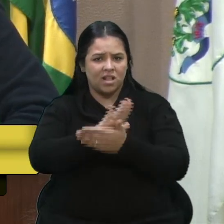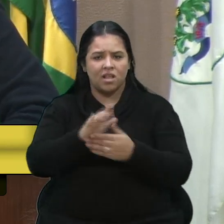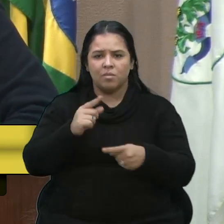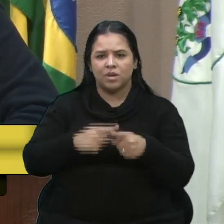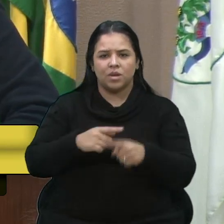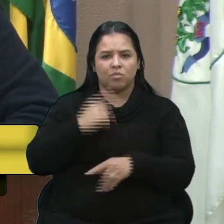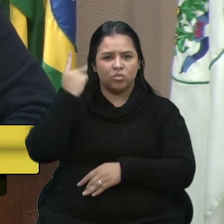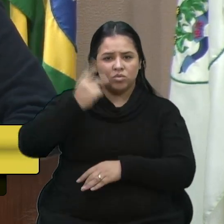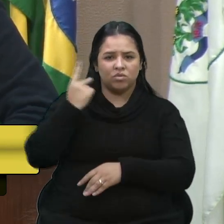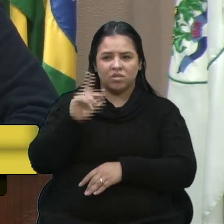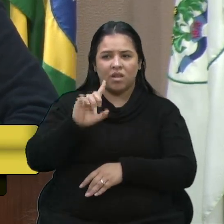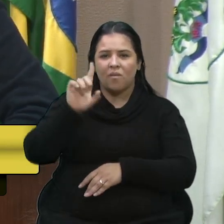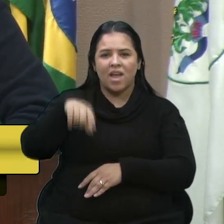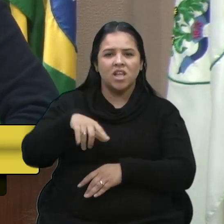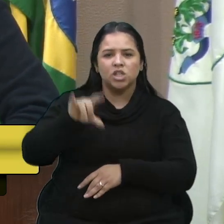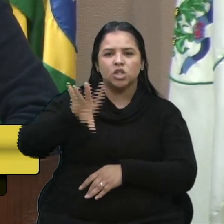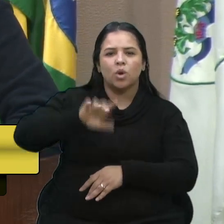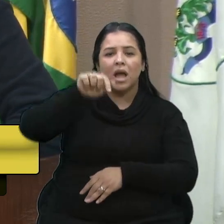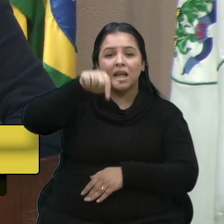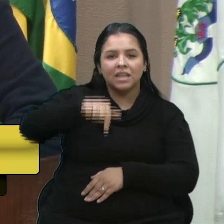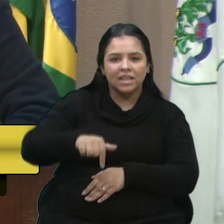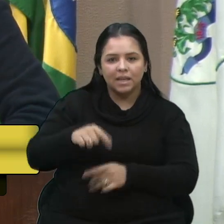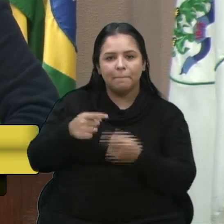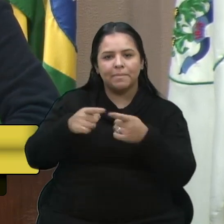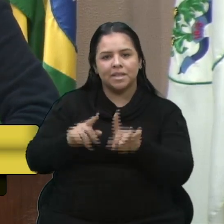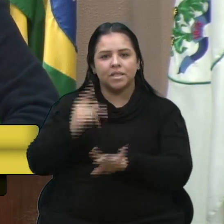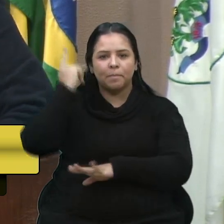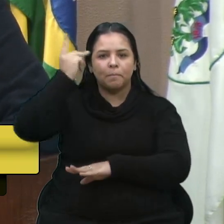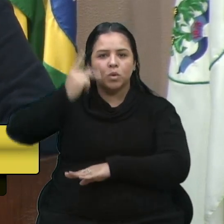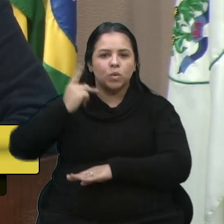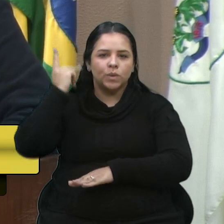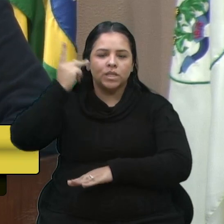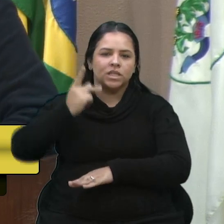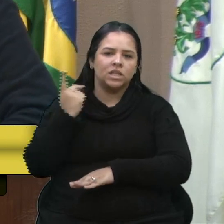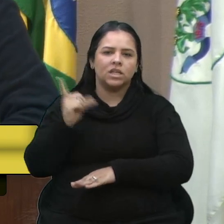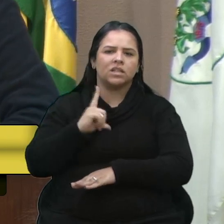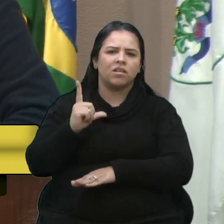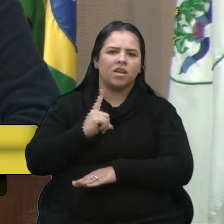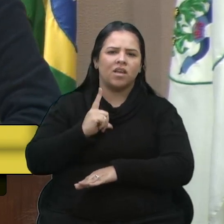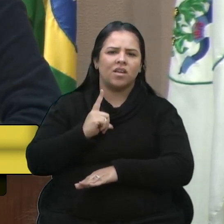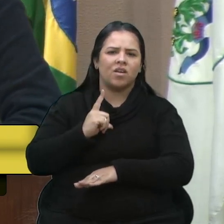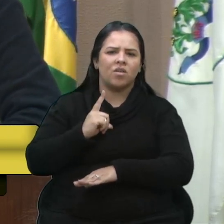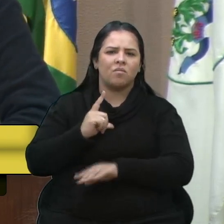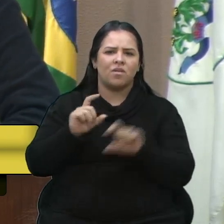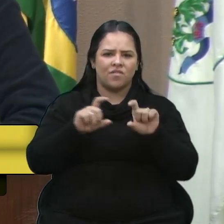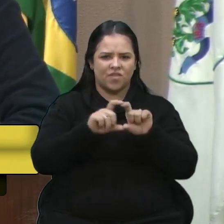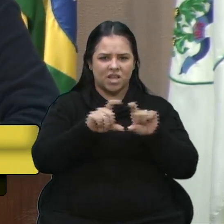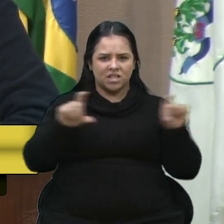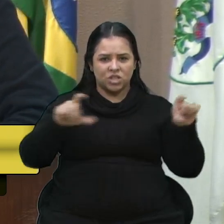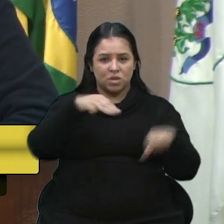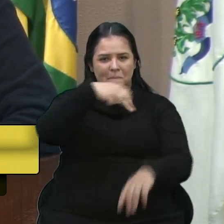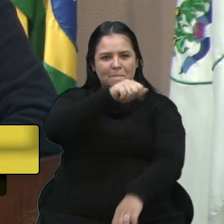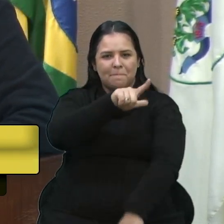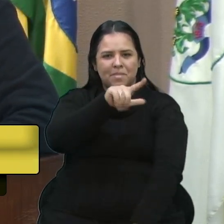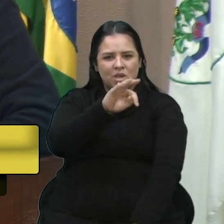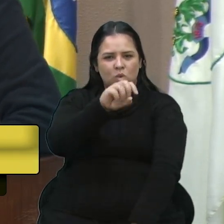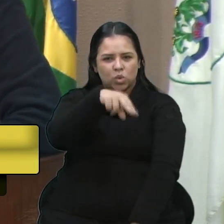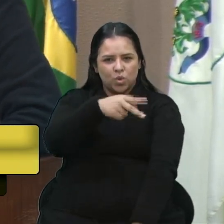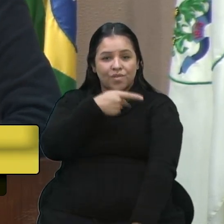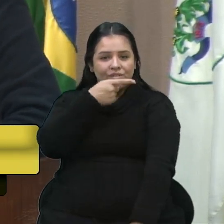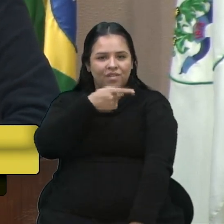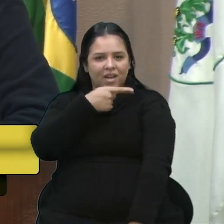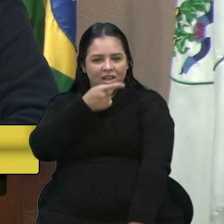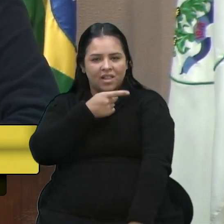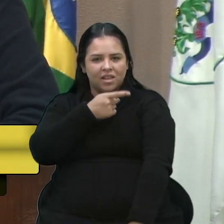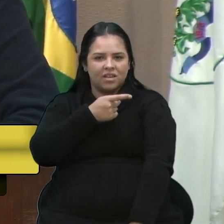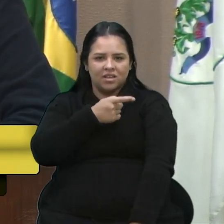em si, não só aqui nessa casa, mas a política ela é recheada de uma frase que Milton Friedman fala, e eu acho que ela